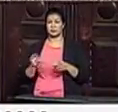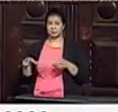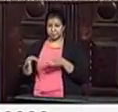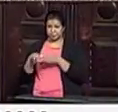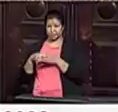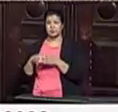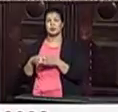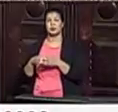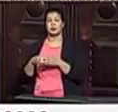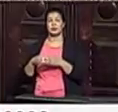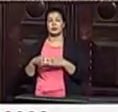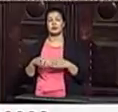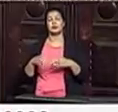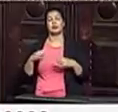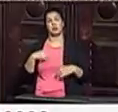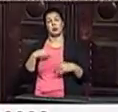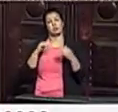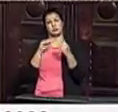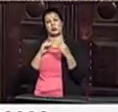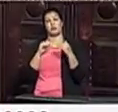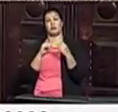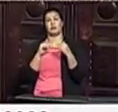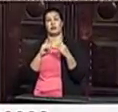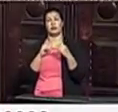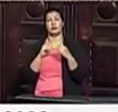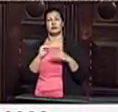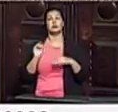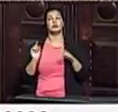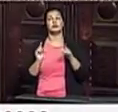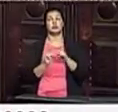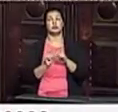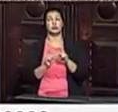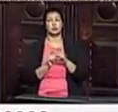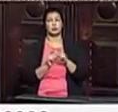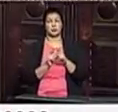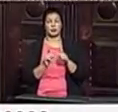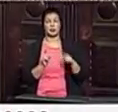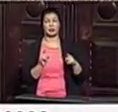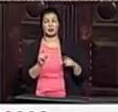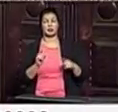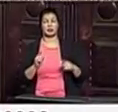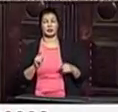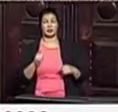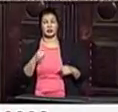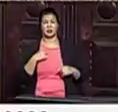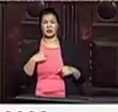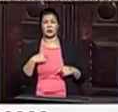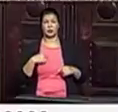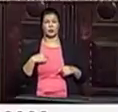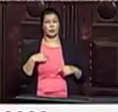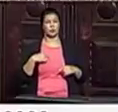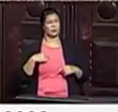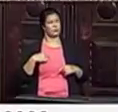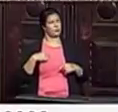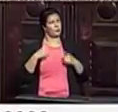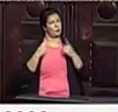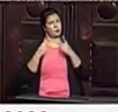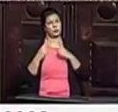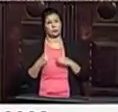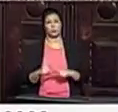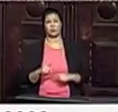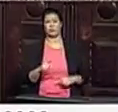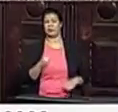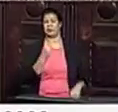detentores de mandato. Então, eu concordo com Vossa Excelência. E dizer o seguinte, sou radicalmente contra